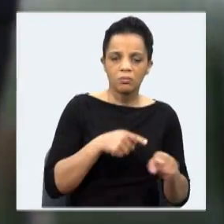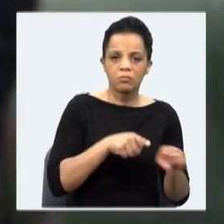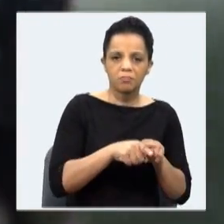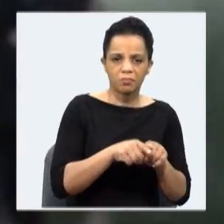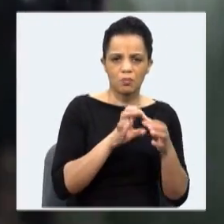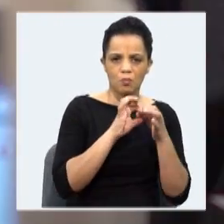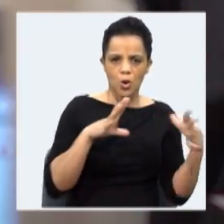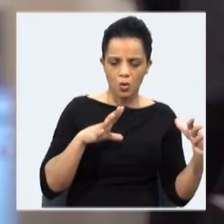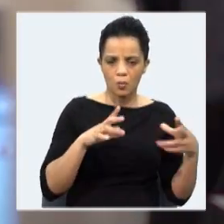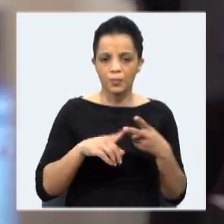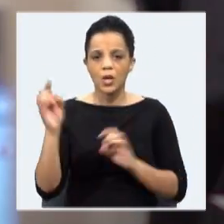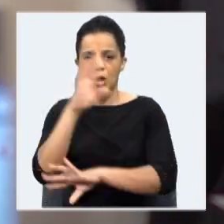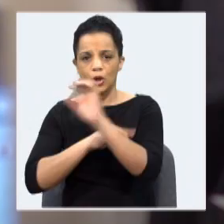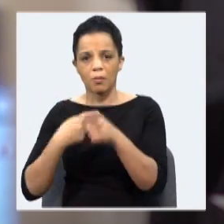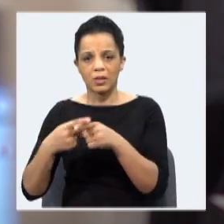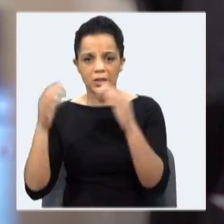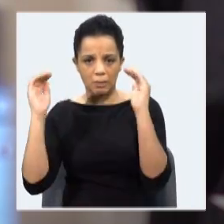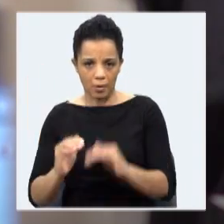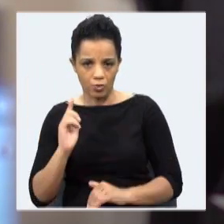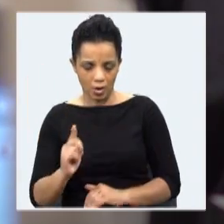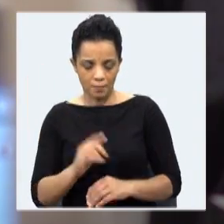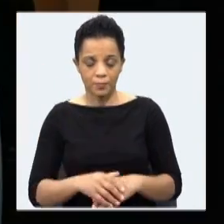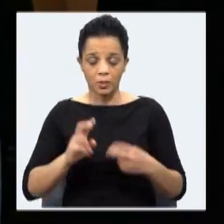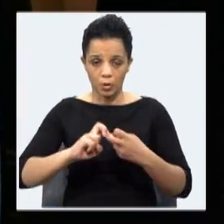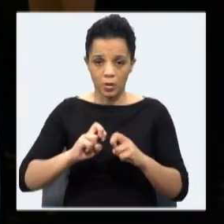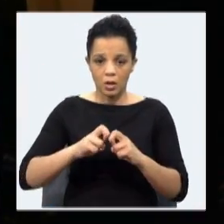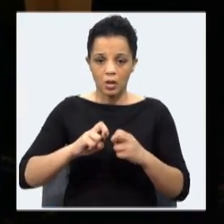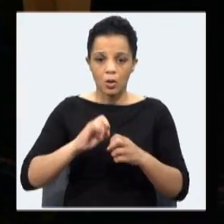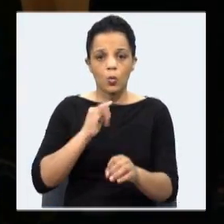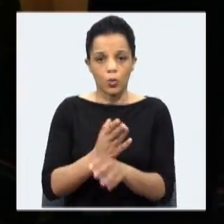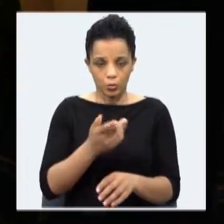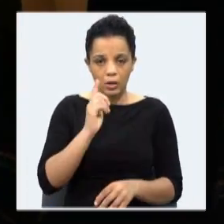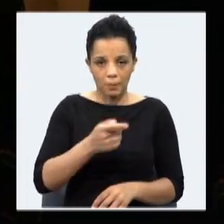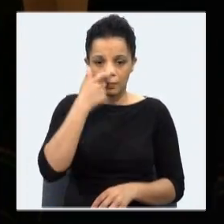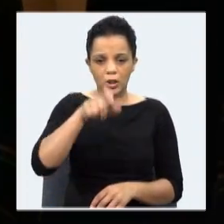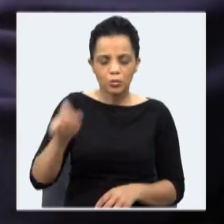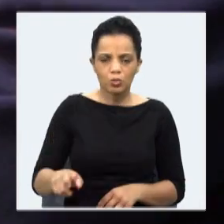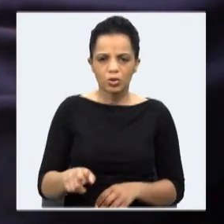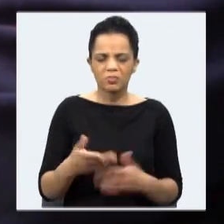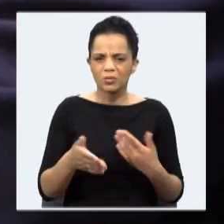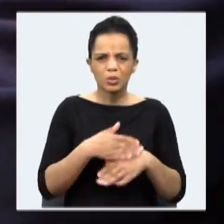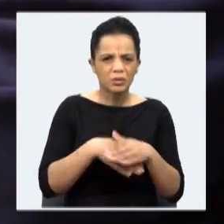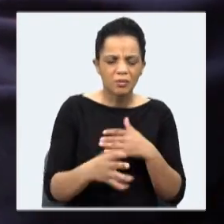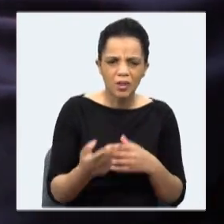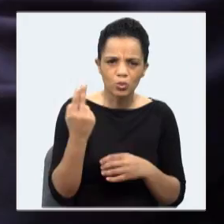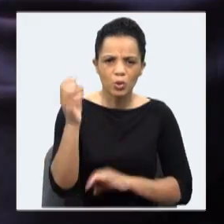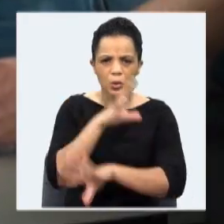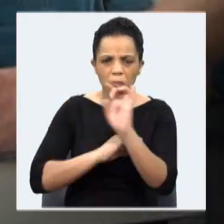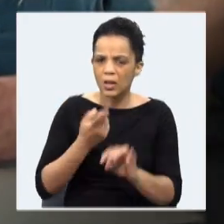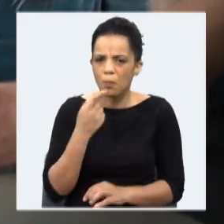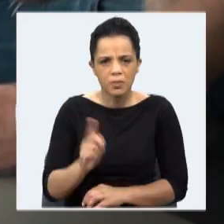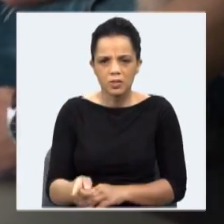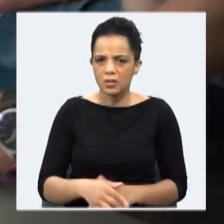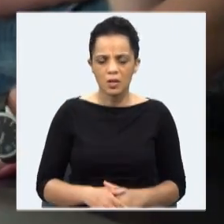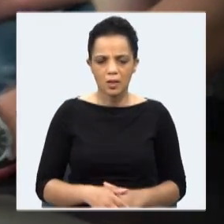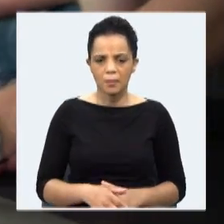por política. Em toda a Europa, são os que menos se interessam. Outro problema é as pessoas não perceberem o que se faz